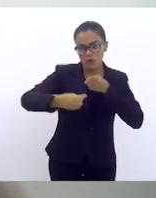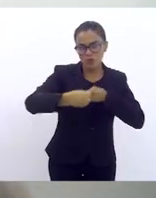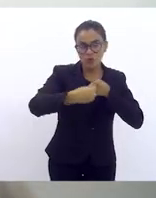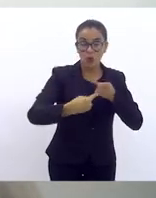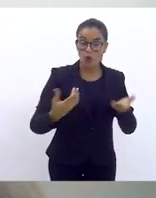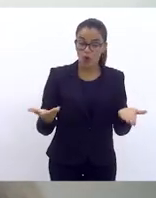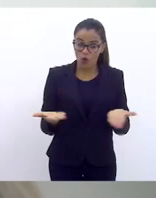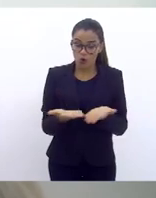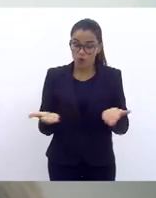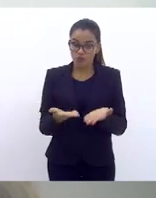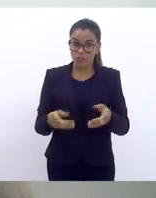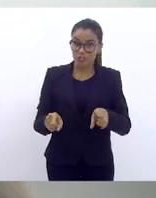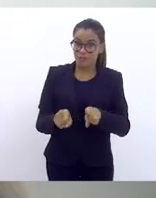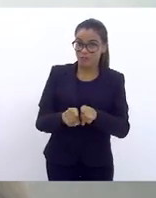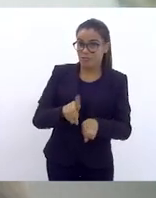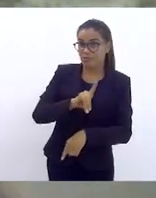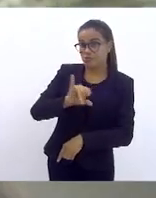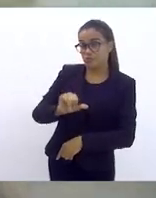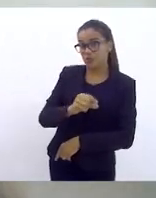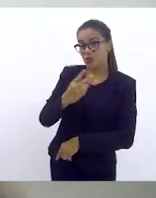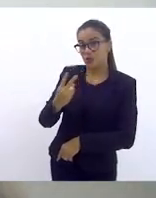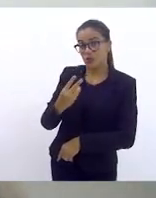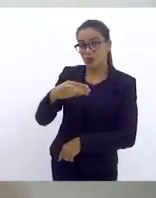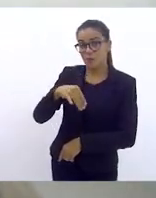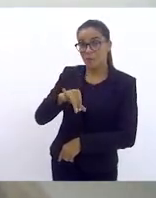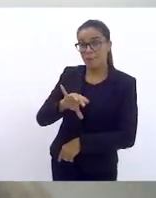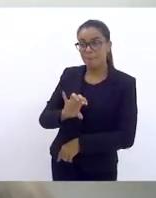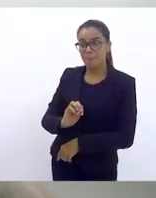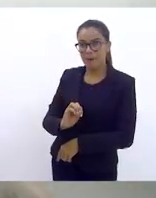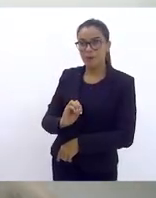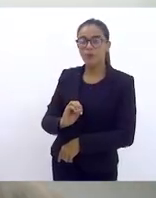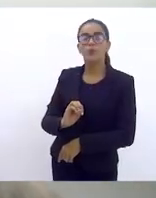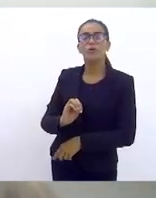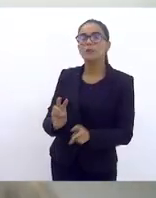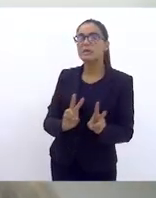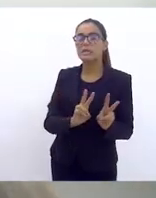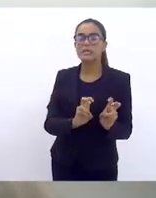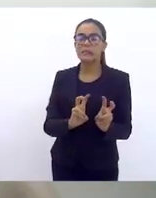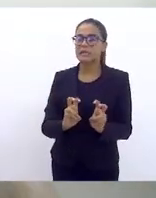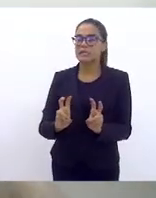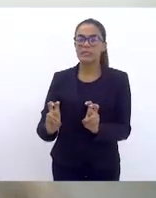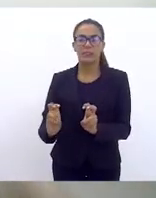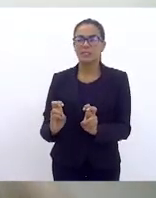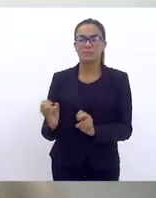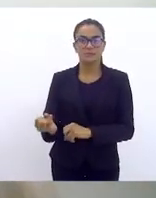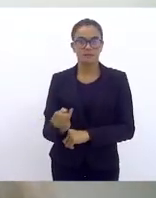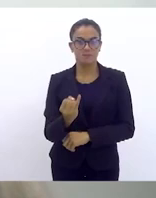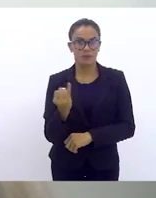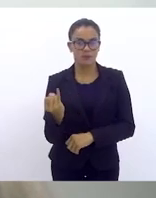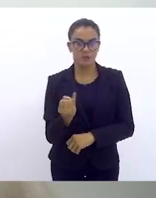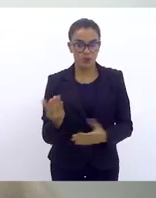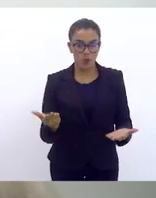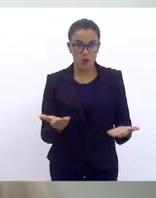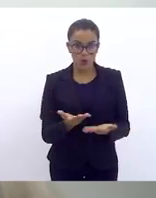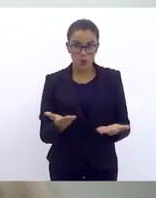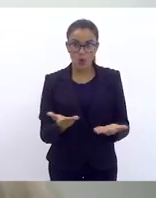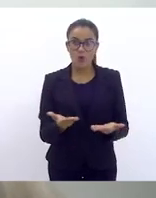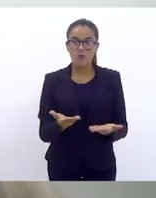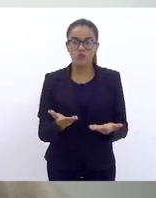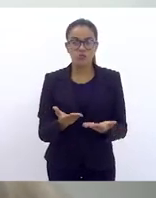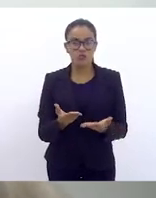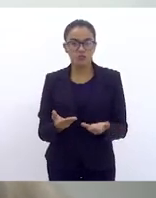hoje e no dia 2 de Maio né temas extremamente importante hoje a gente consolidou